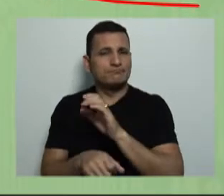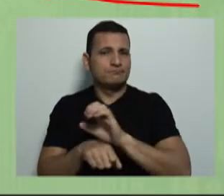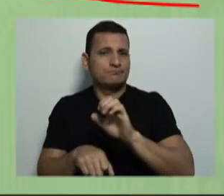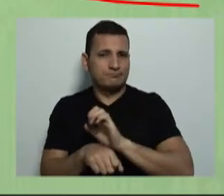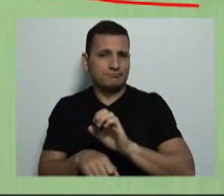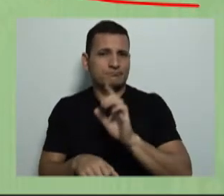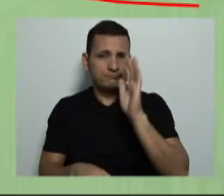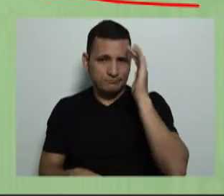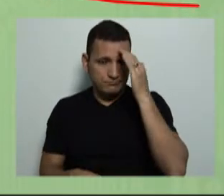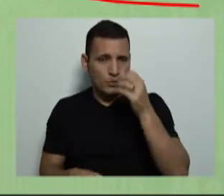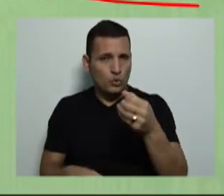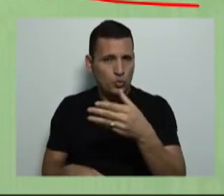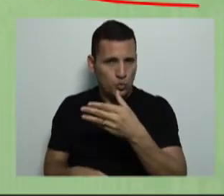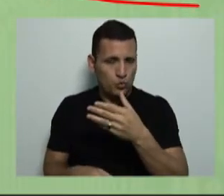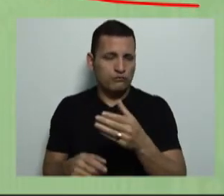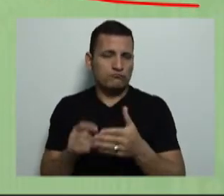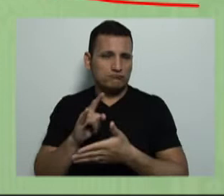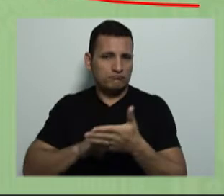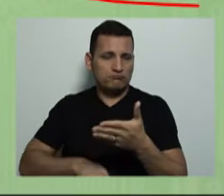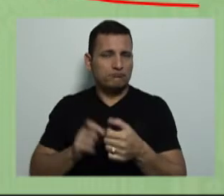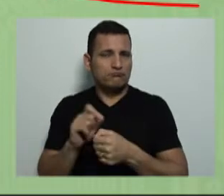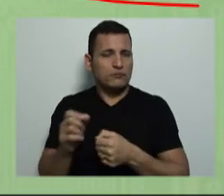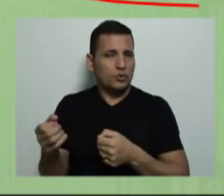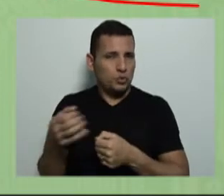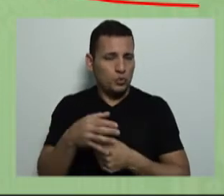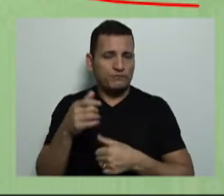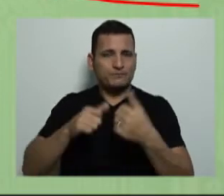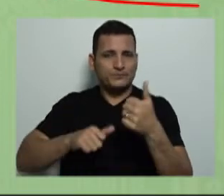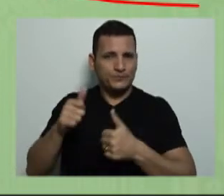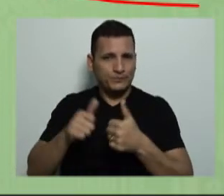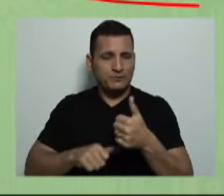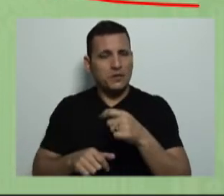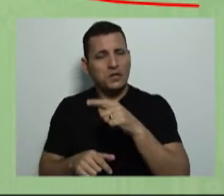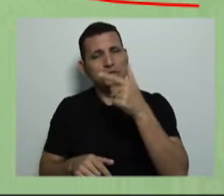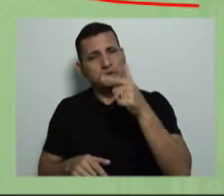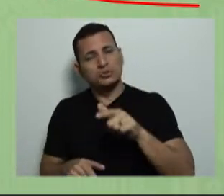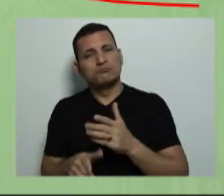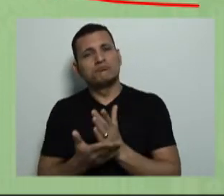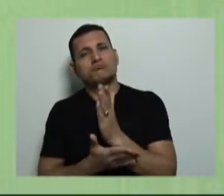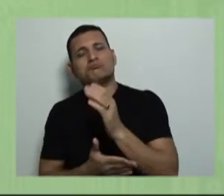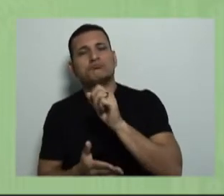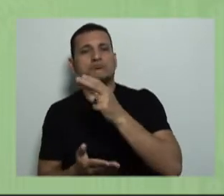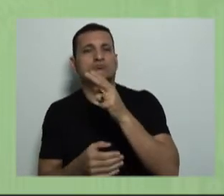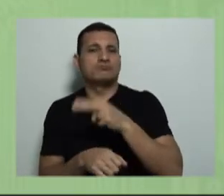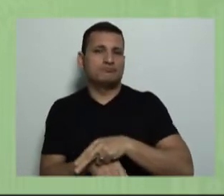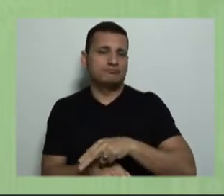vocês vão fazer uma nova avaliação e vão considerá-lo novamente aprovado ou reprovado.